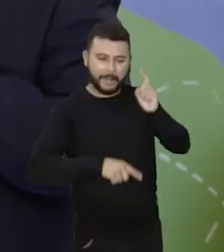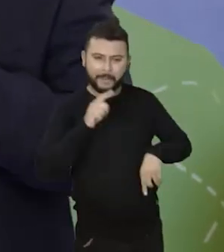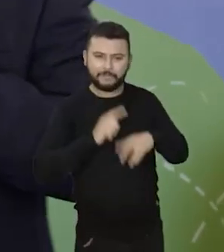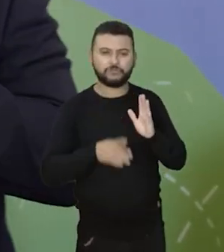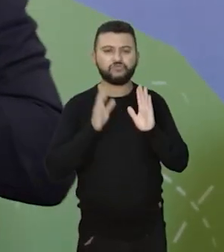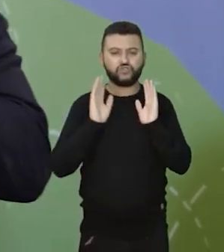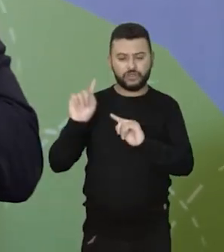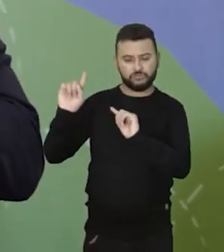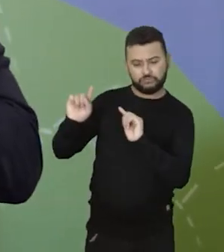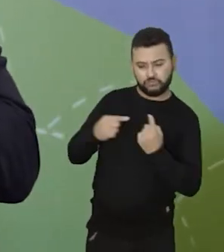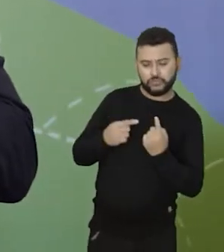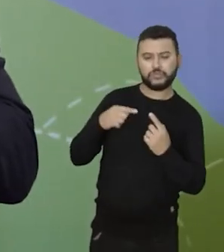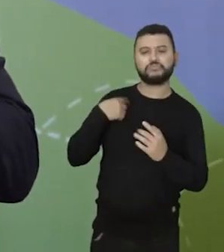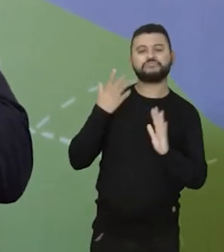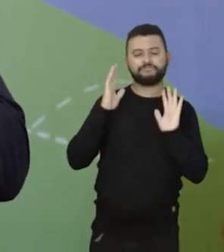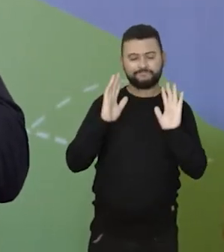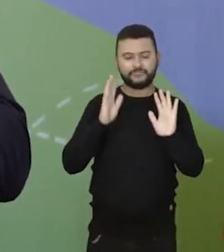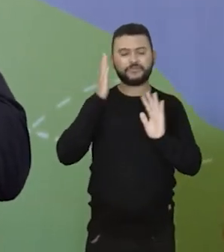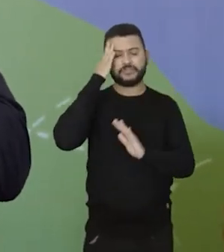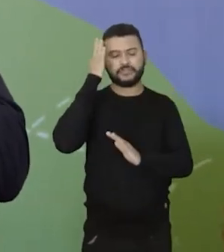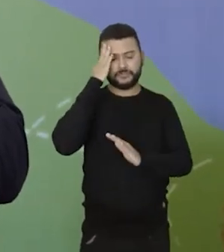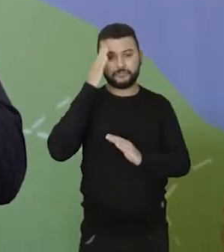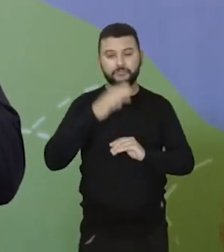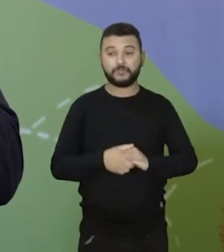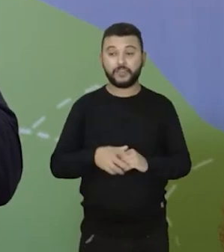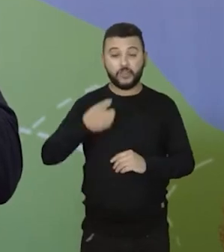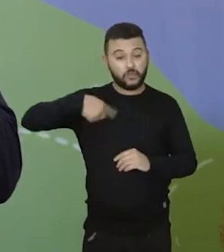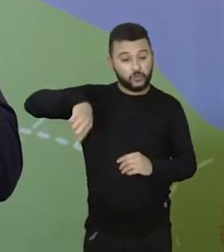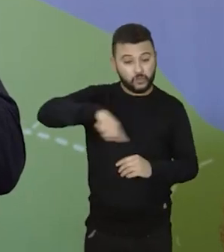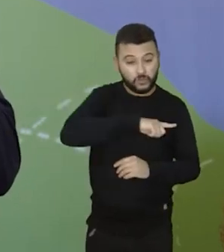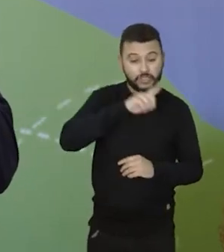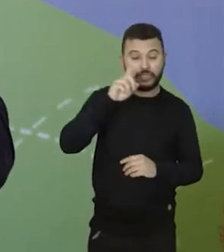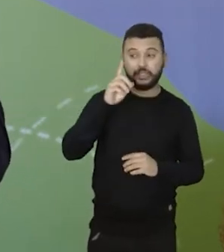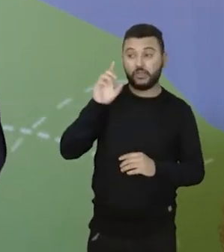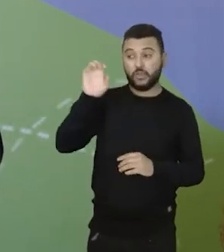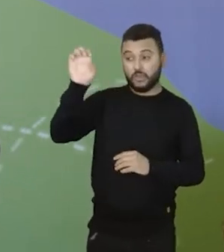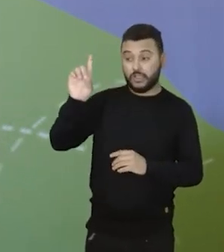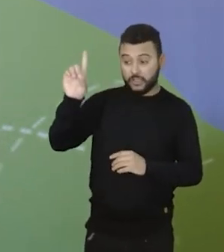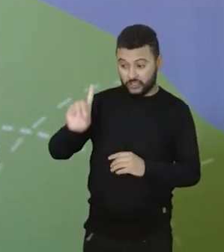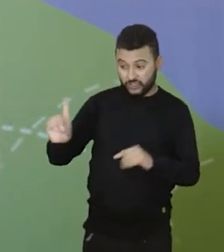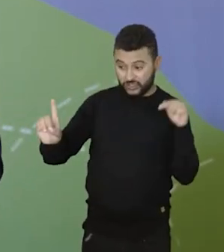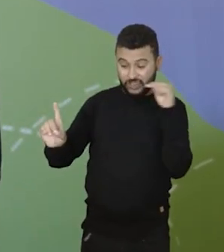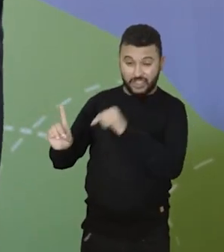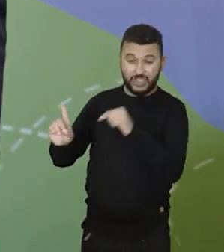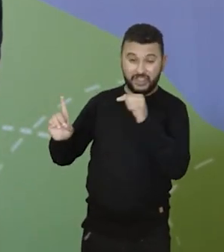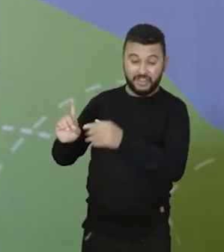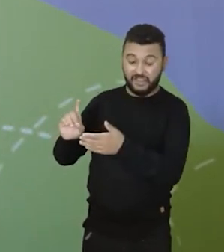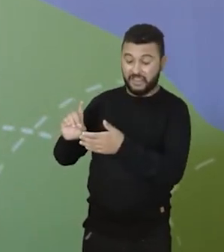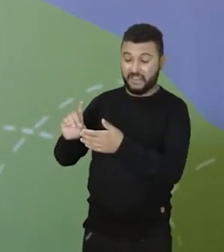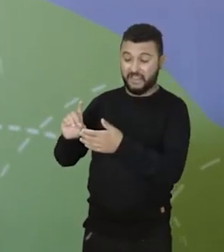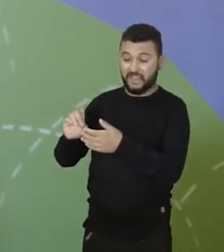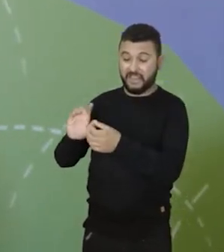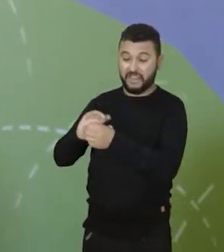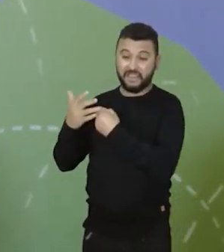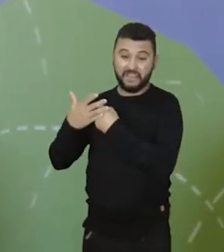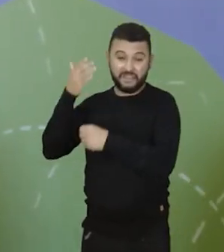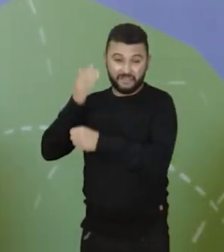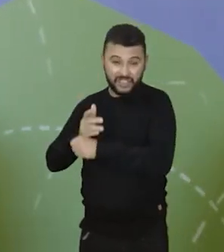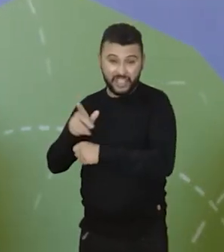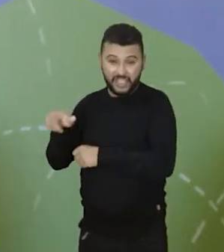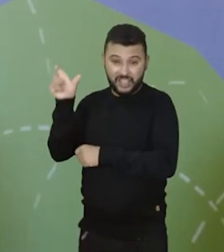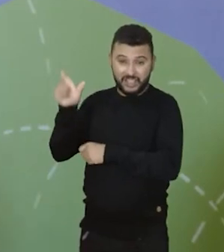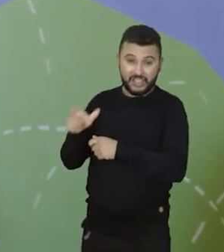não somos vistos pela extrema direita fascista nem do Brasil e nem do mundo como organizações